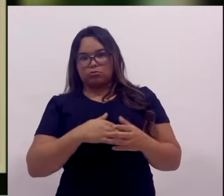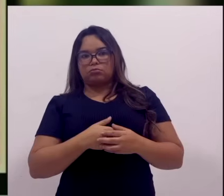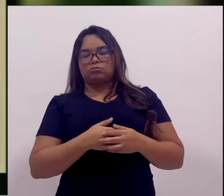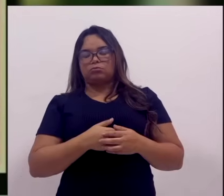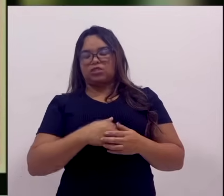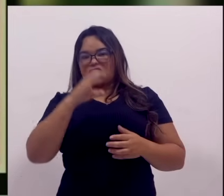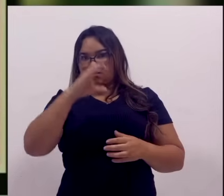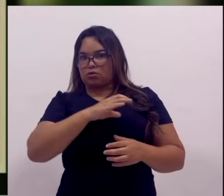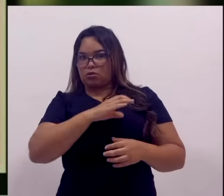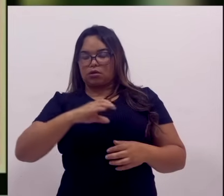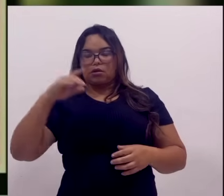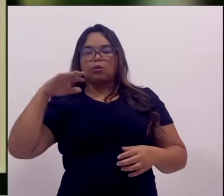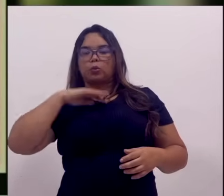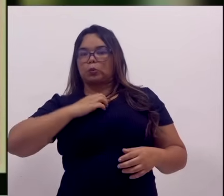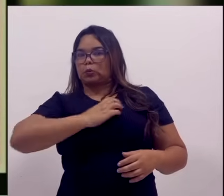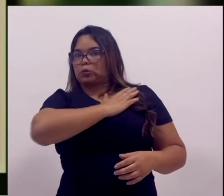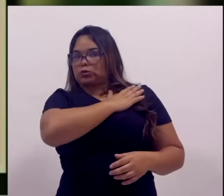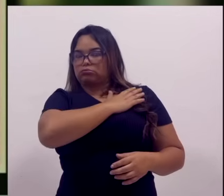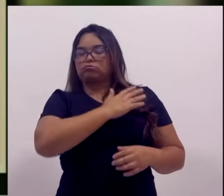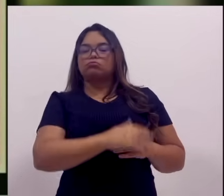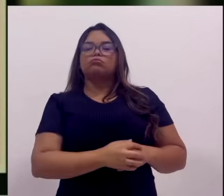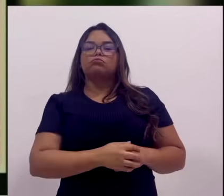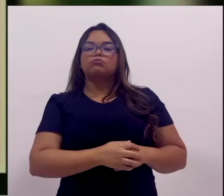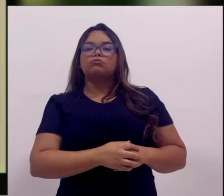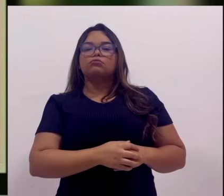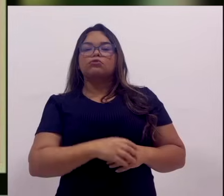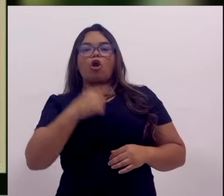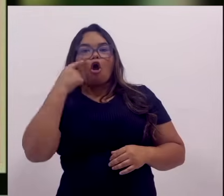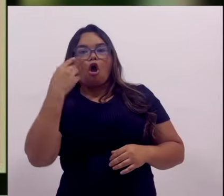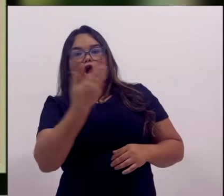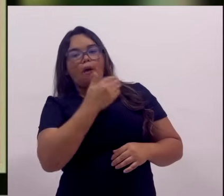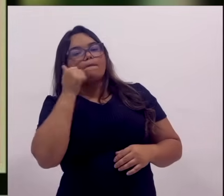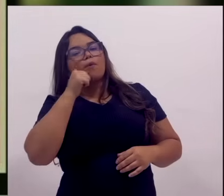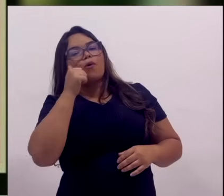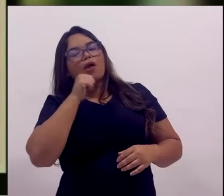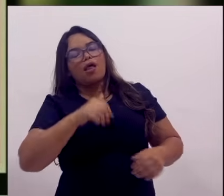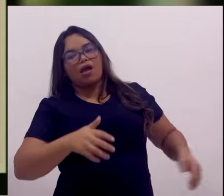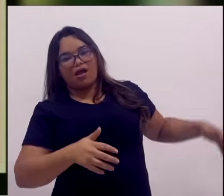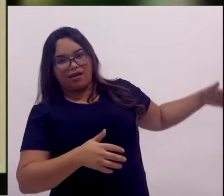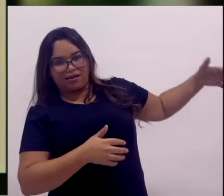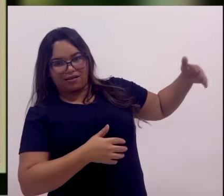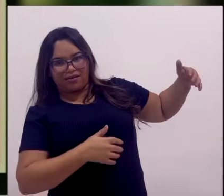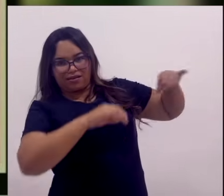colocando a mão nesta imagem. É possível que esta estátua de bronze, que está aqui